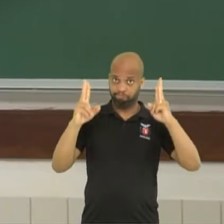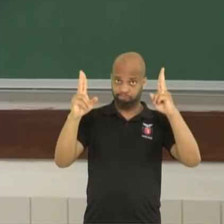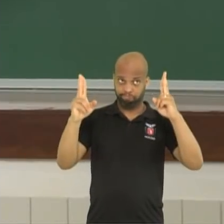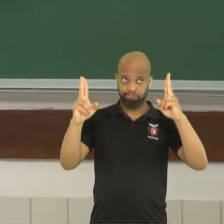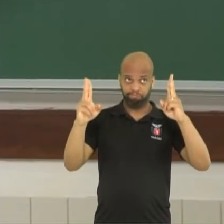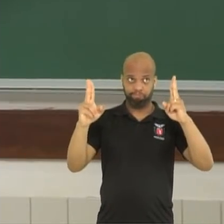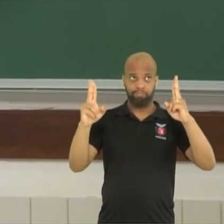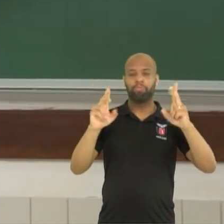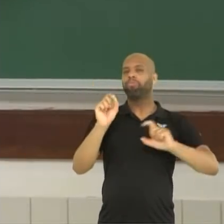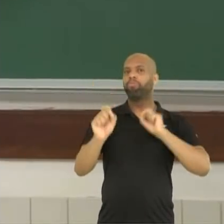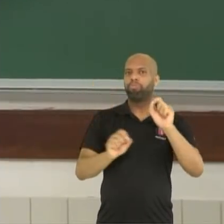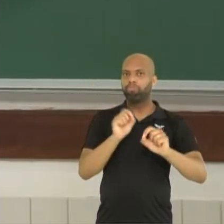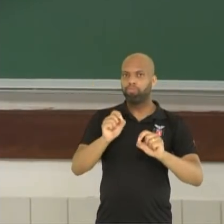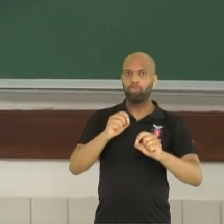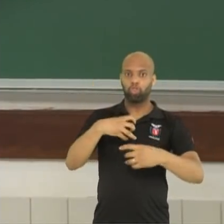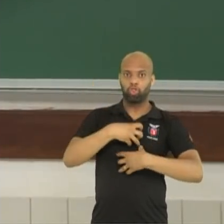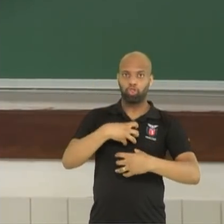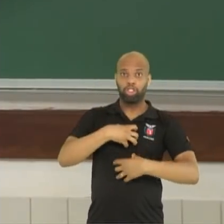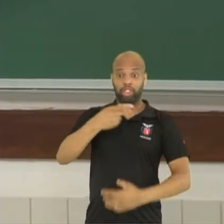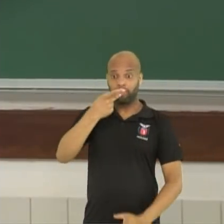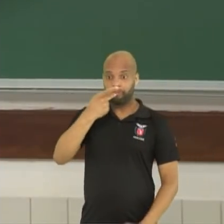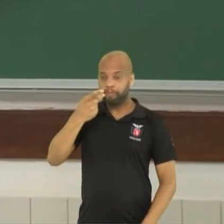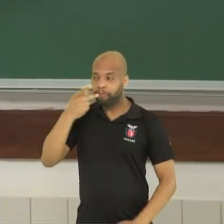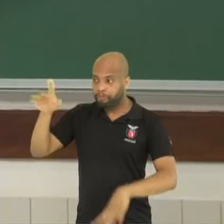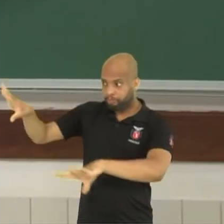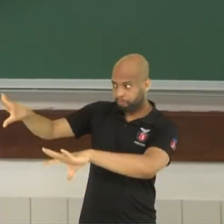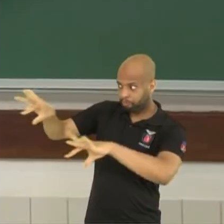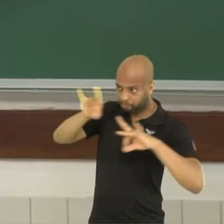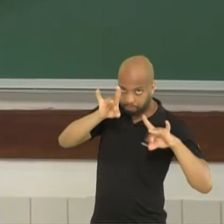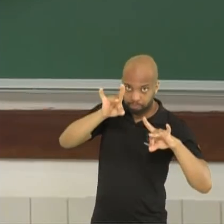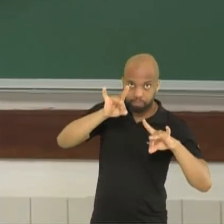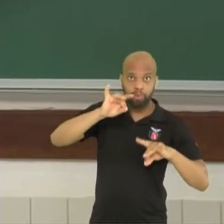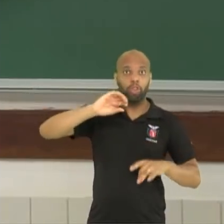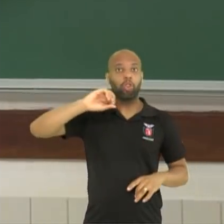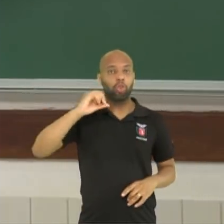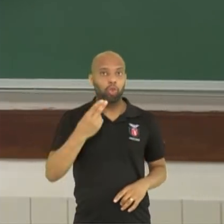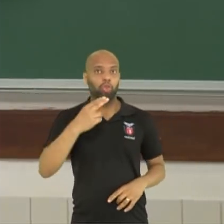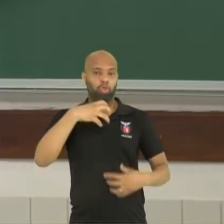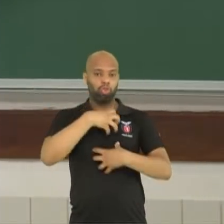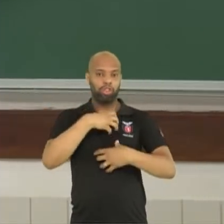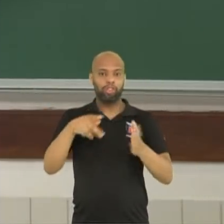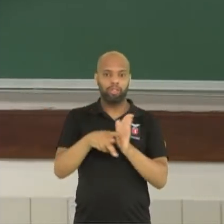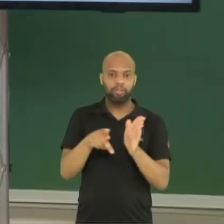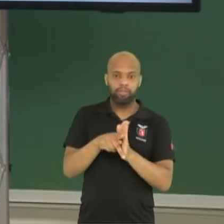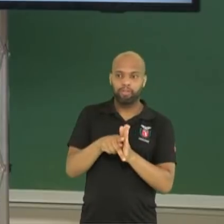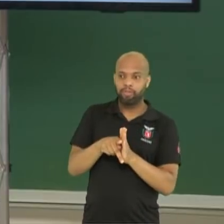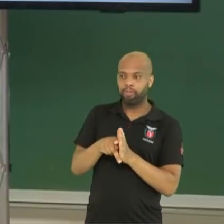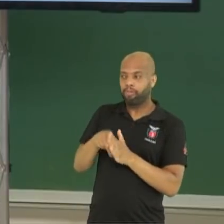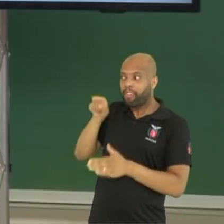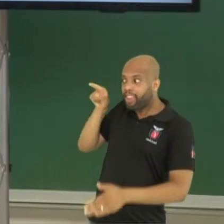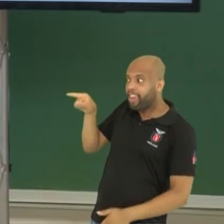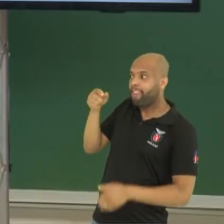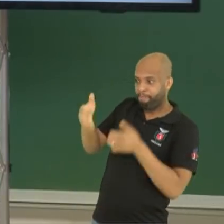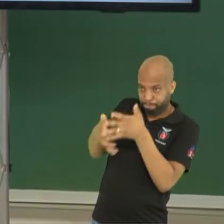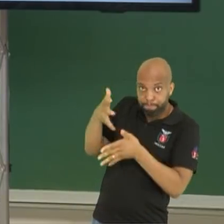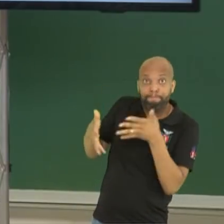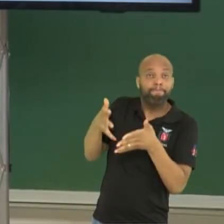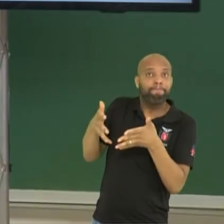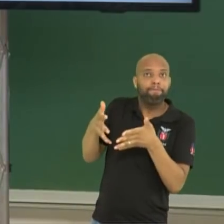que é discurso direto, indireto? É um diálogo formal? O que será que está representando? Vamos conferir aqui com o